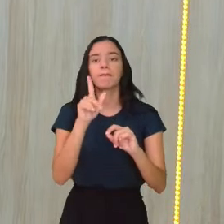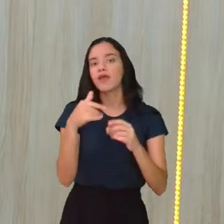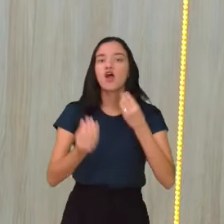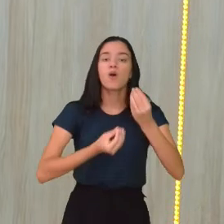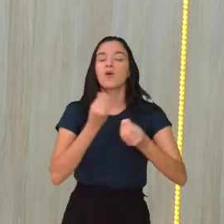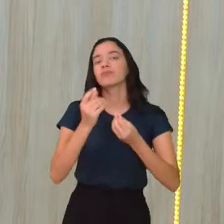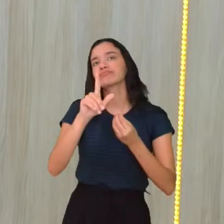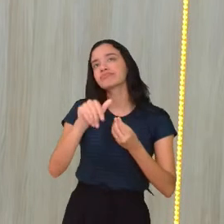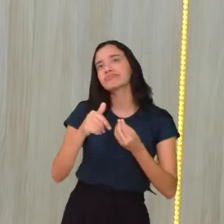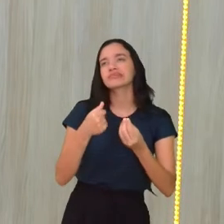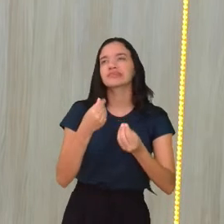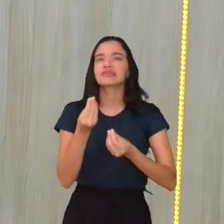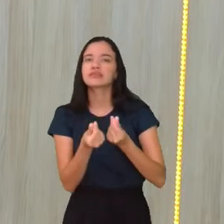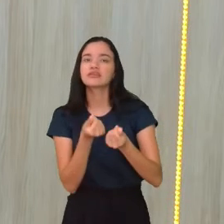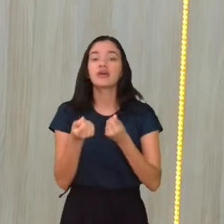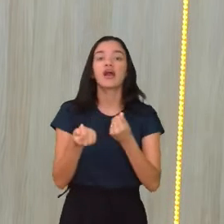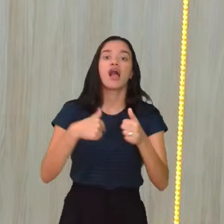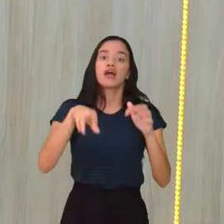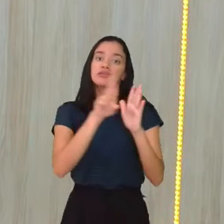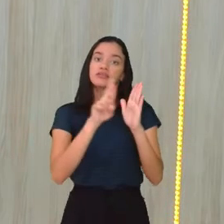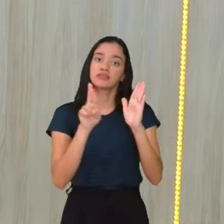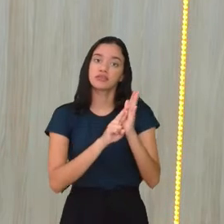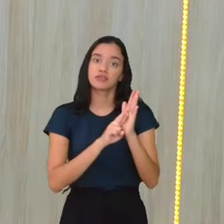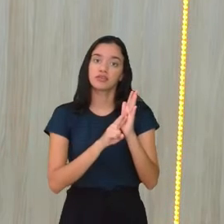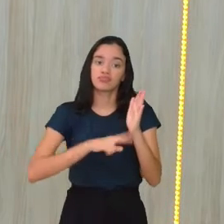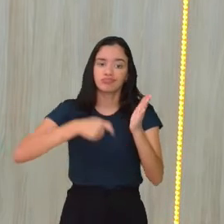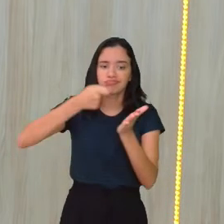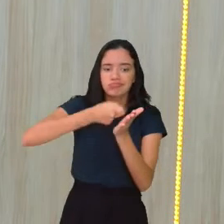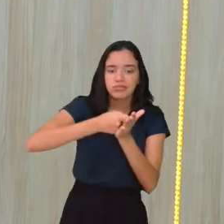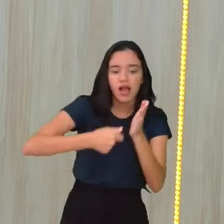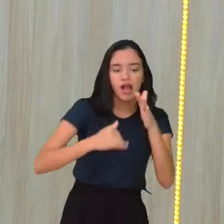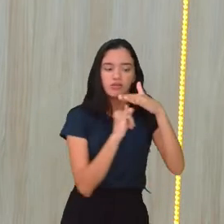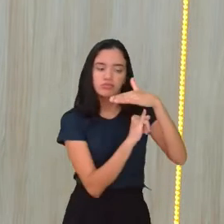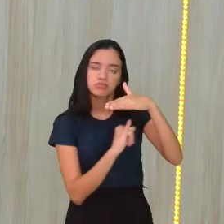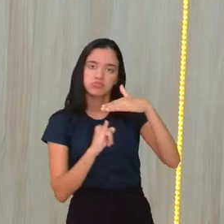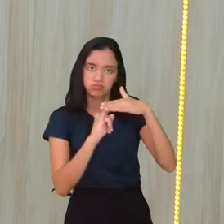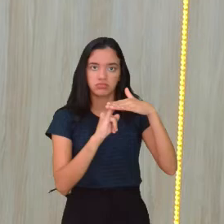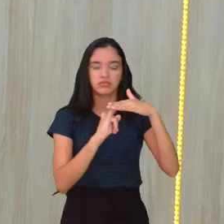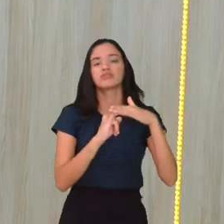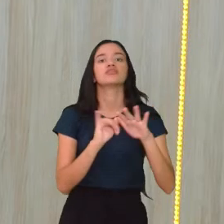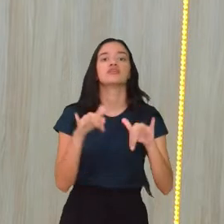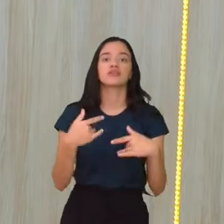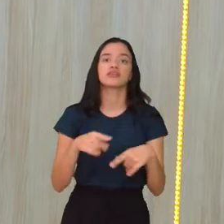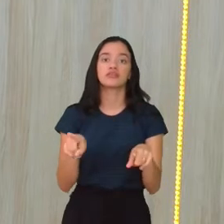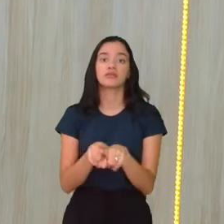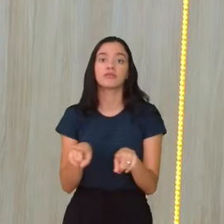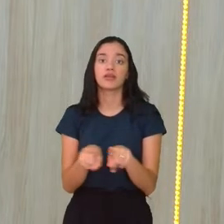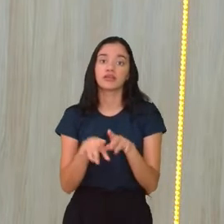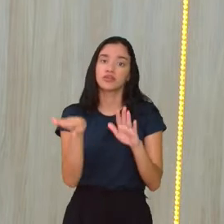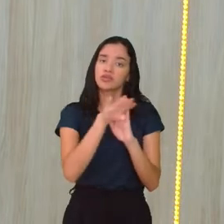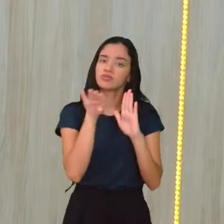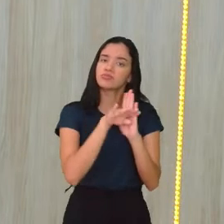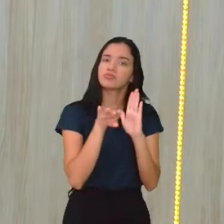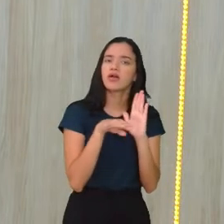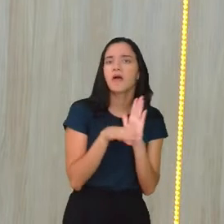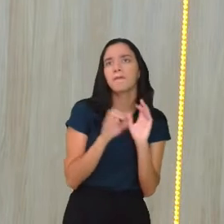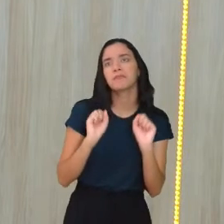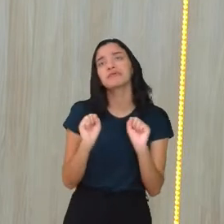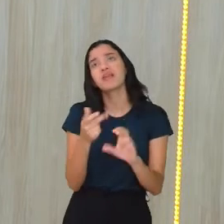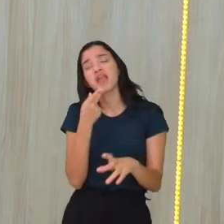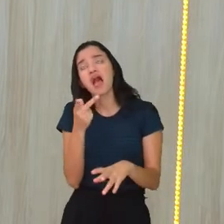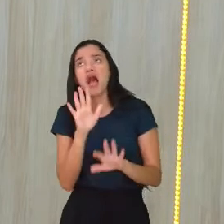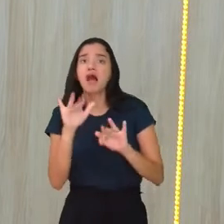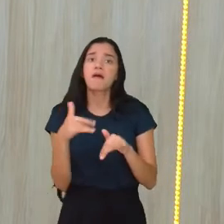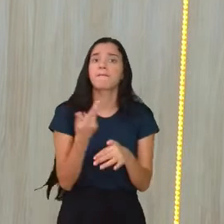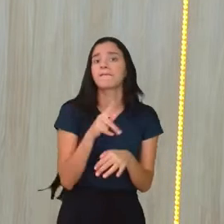com que essas regras elas fossem instituídas ali e fossem seguidas. Aí você pode dizer,